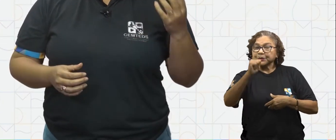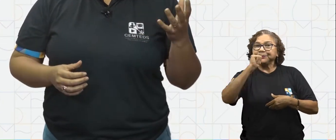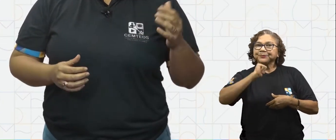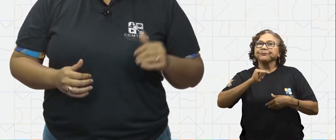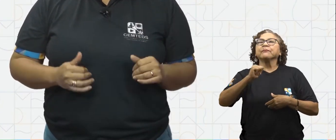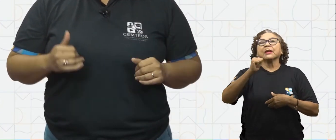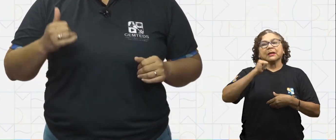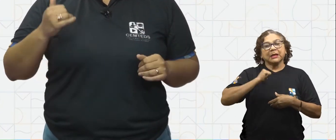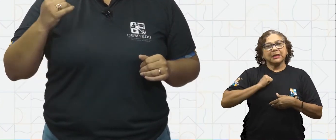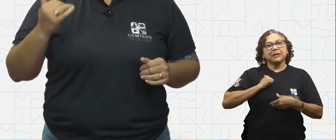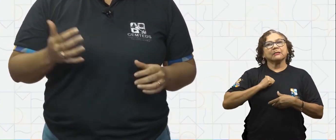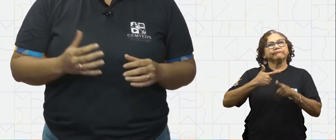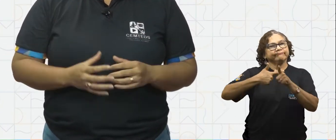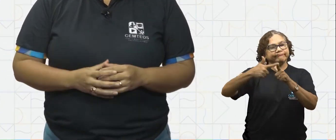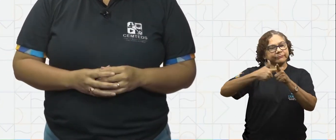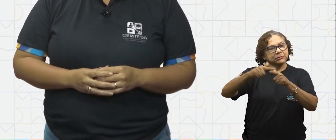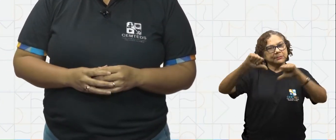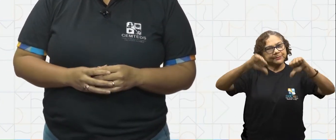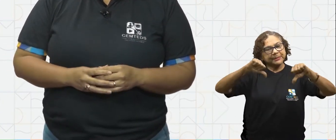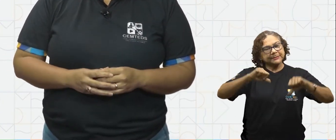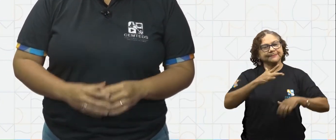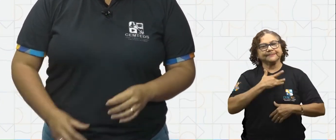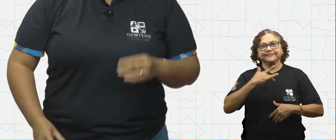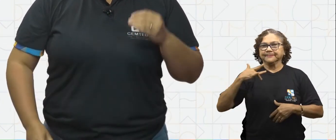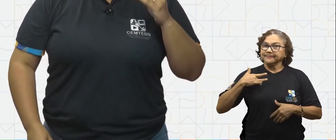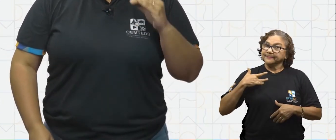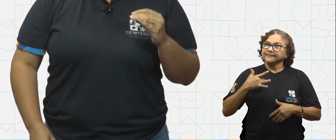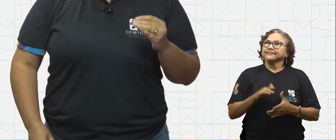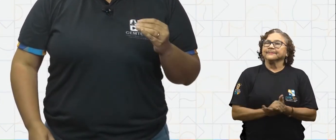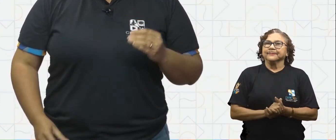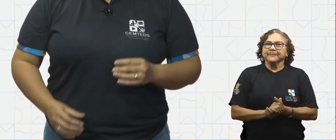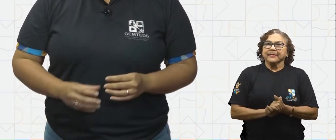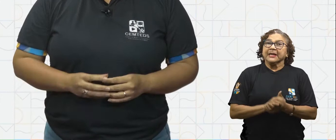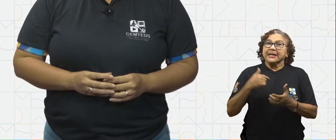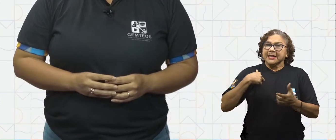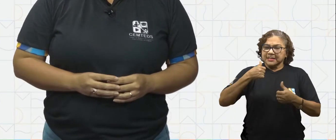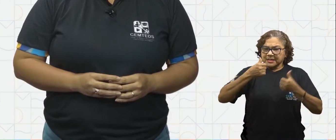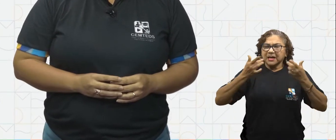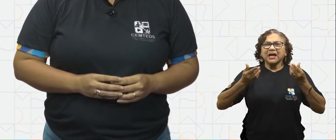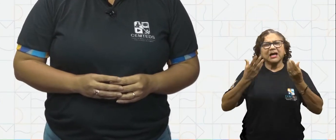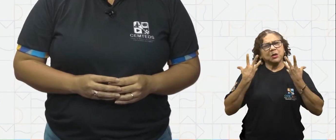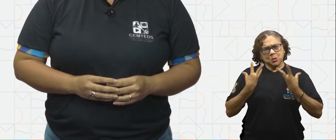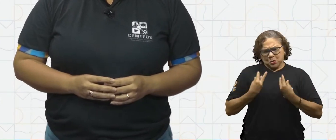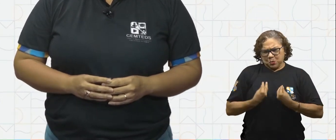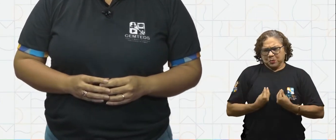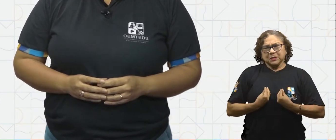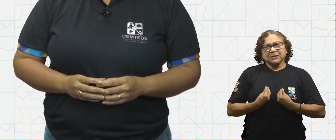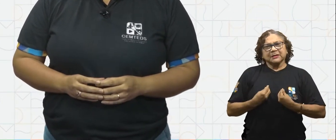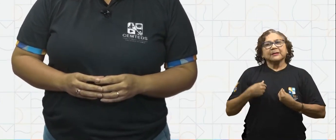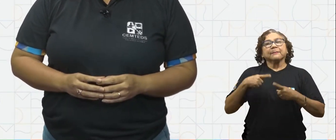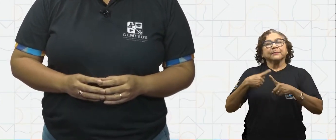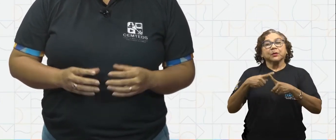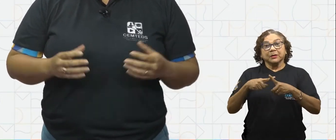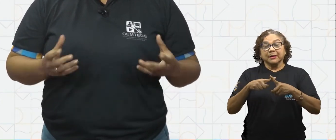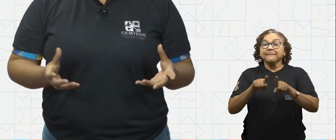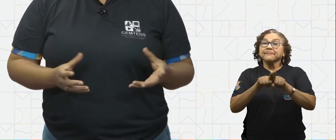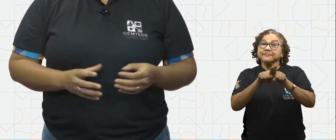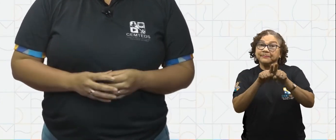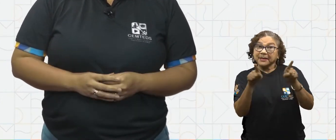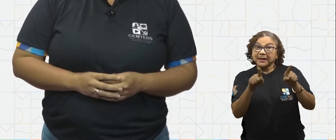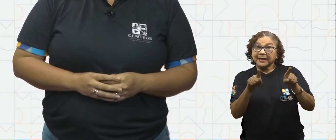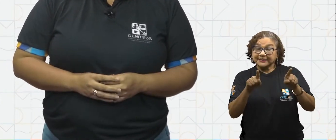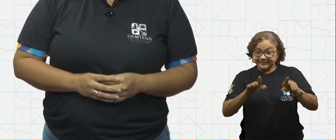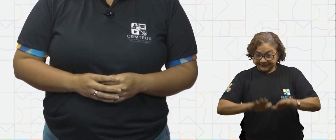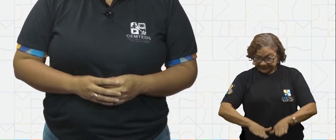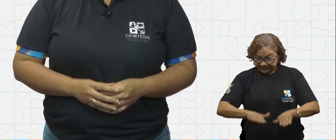a desnutrição ou subnutrição. A desnutrição pode afetar o bom funcionamento do corpo e